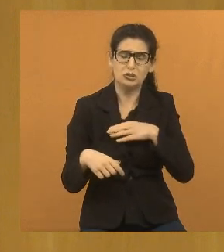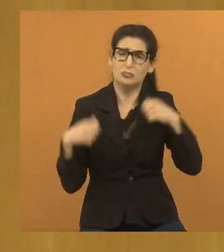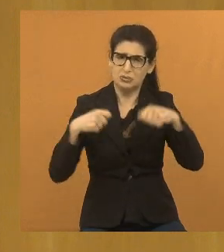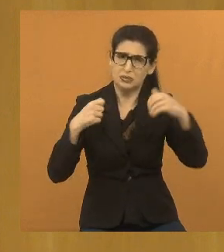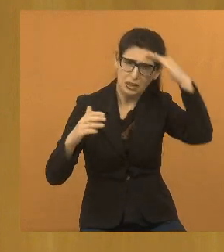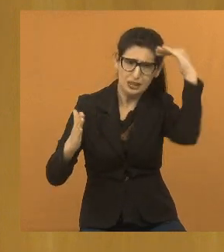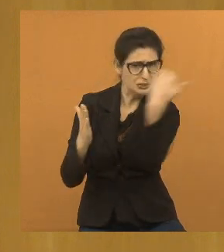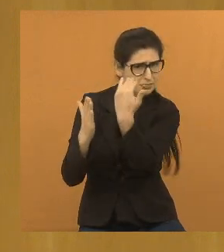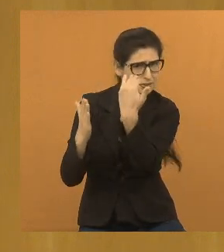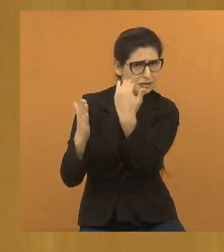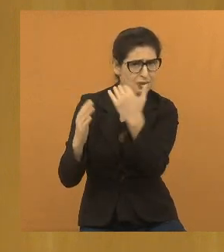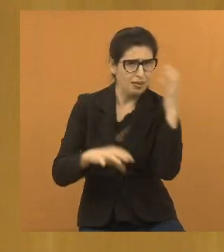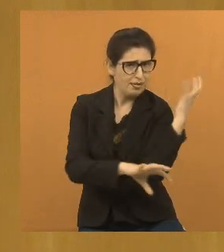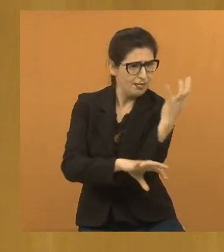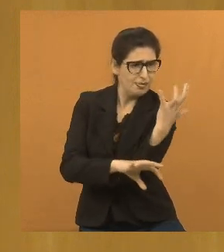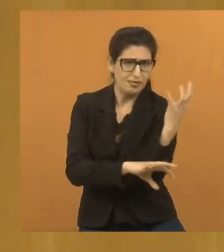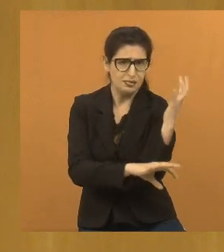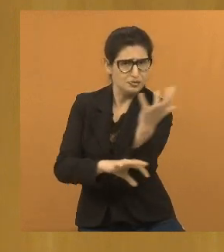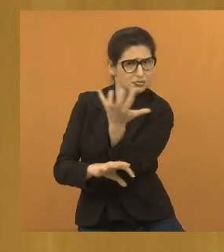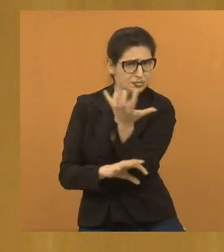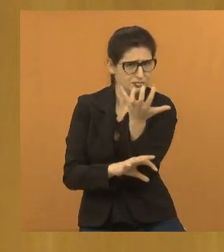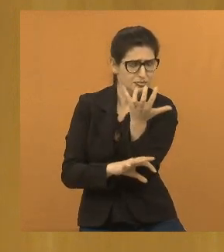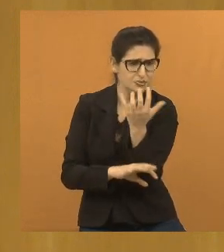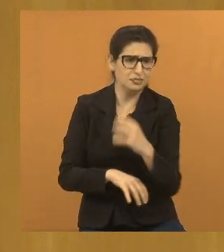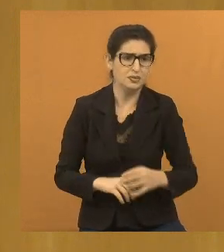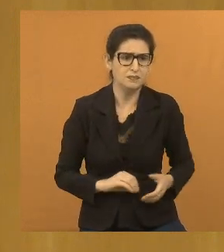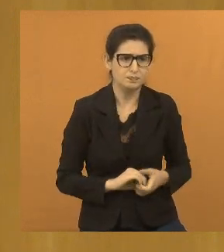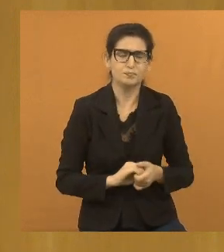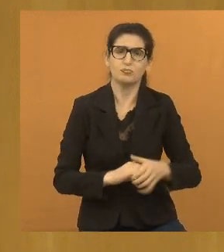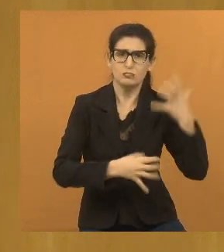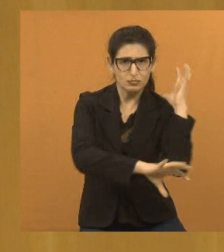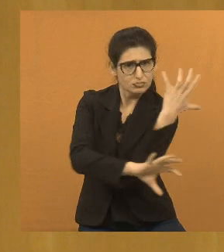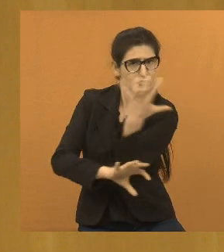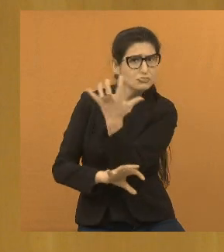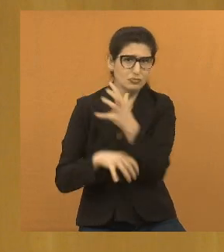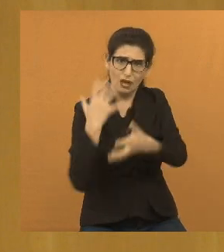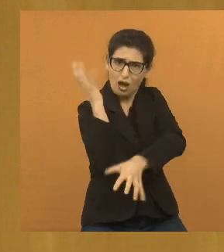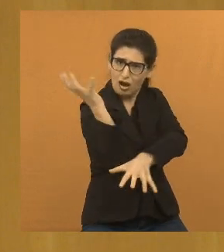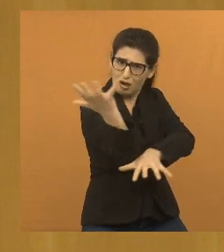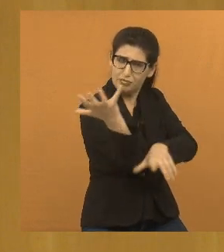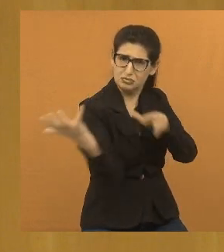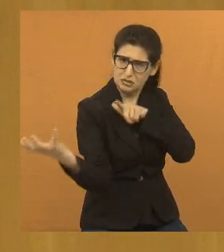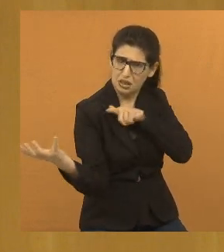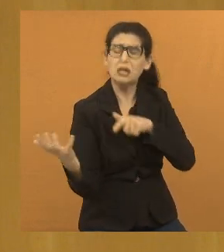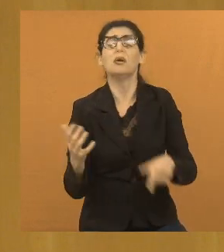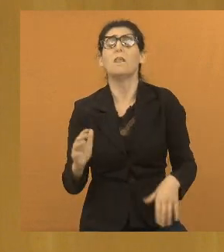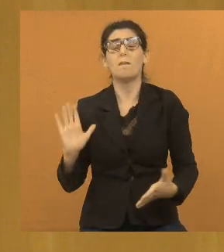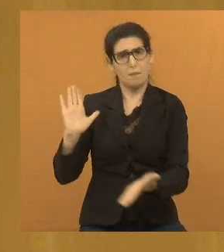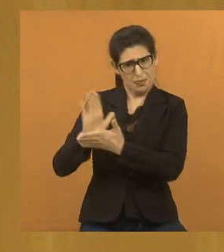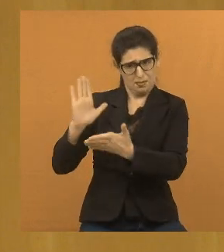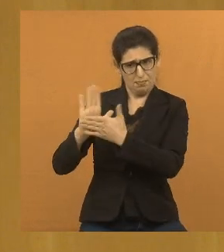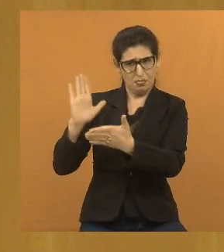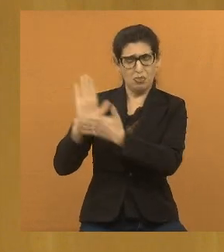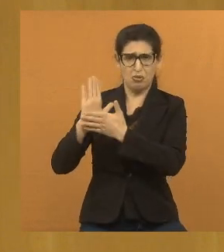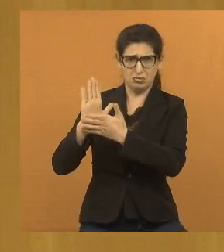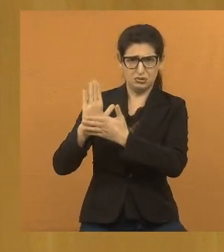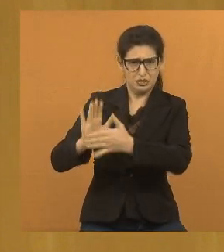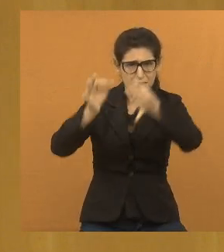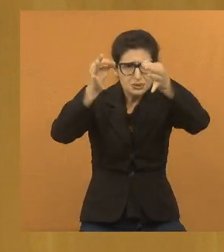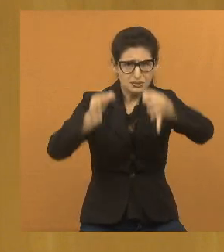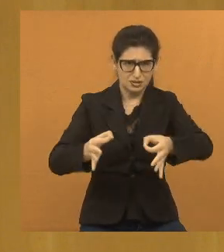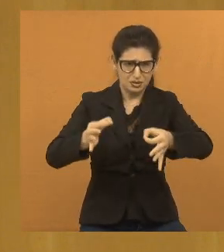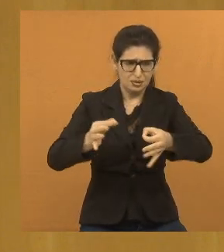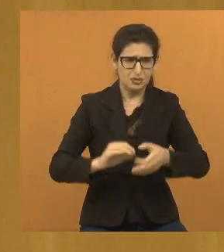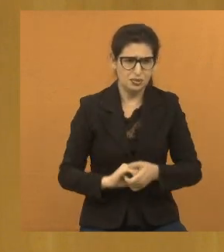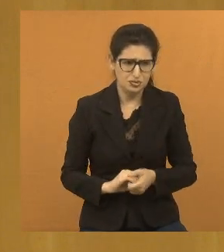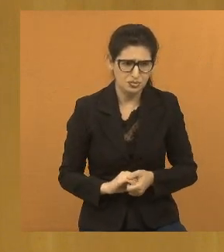inclusive, a gente vai mostrar aqui na nossa apresentação que o meio ambiente, nós temos propostas concretas para o meio ambiente para poder justamente